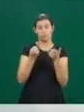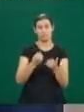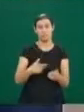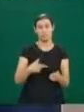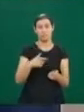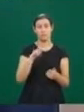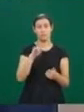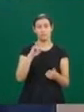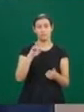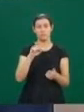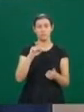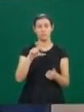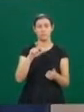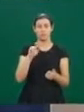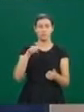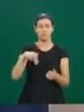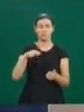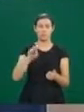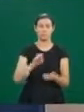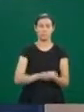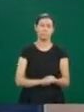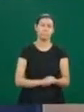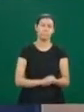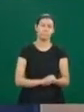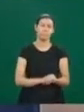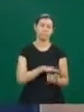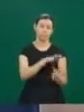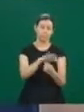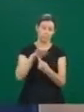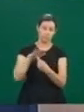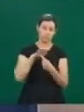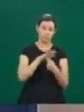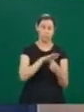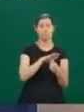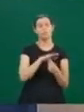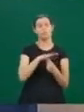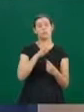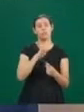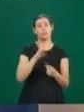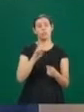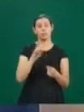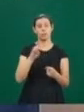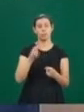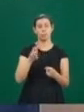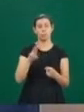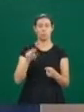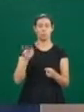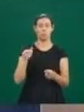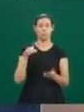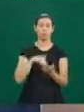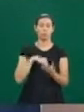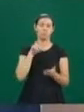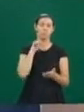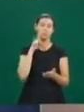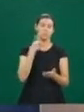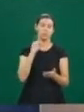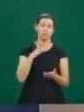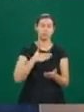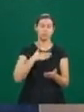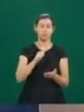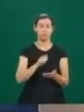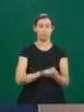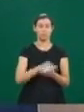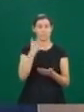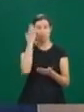Rodrigues. Olá, Flávia, a todos que acompanham o TV Notícias. A Feira de Livros da Edufo acontece até o dia 30 de agosto. E